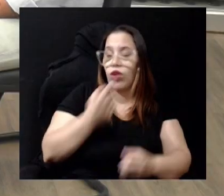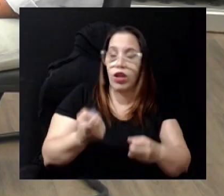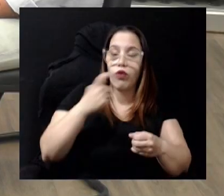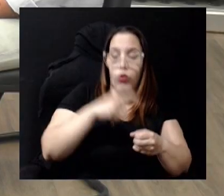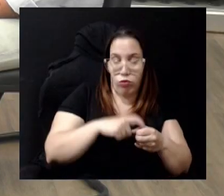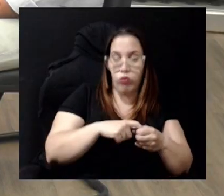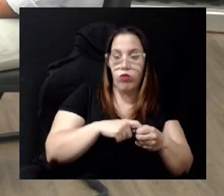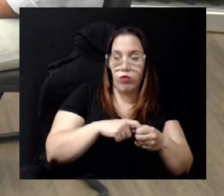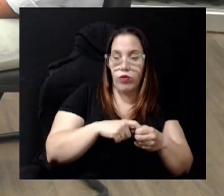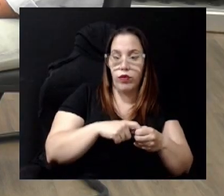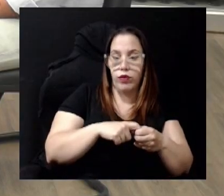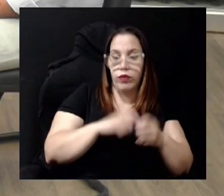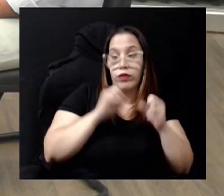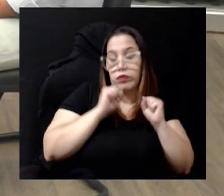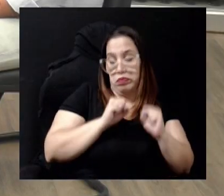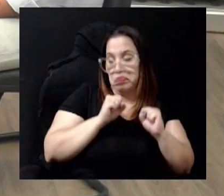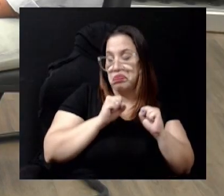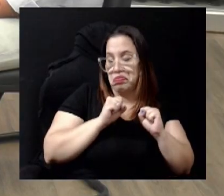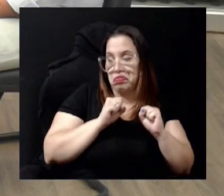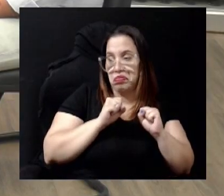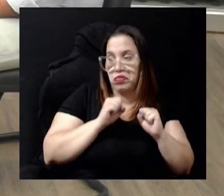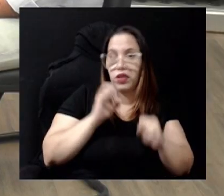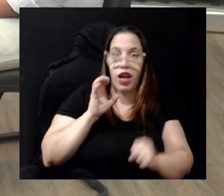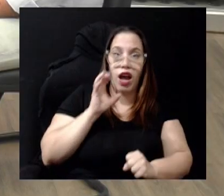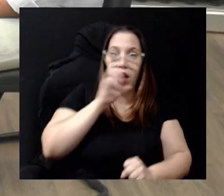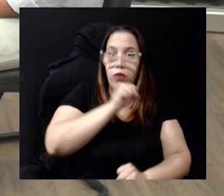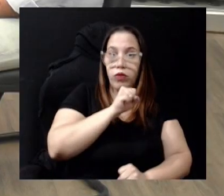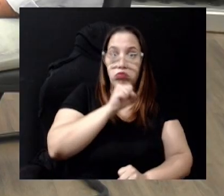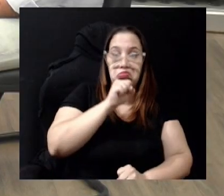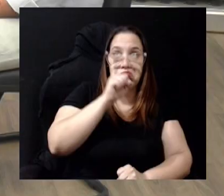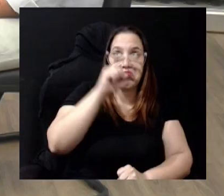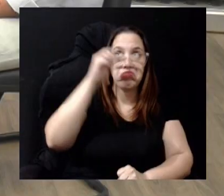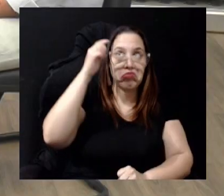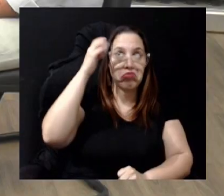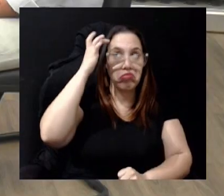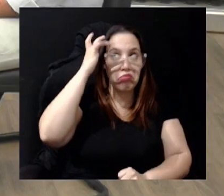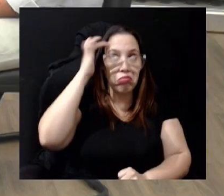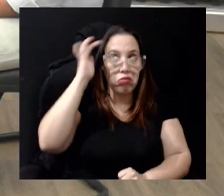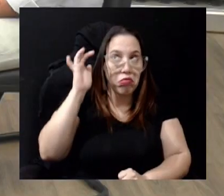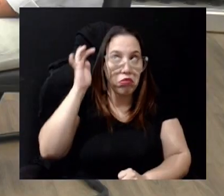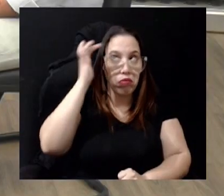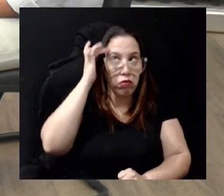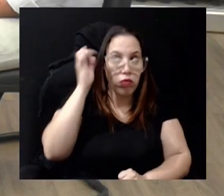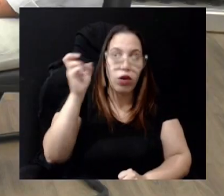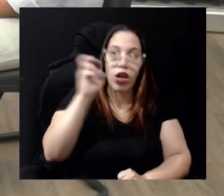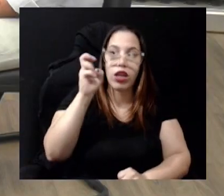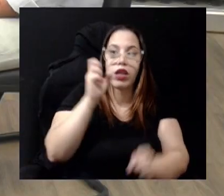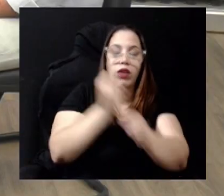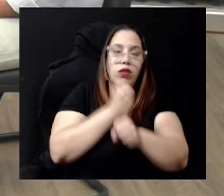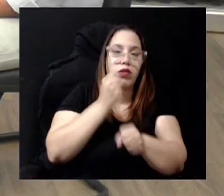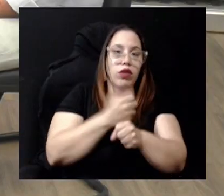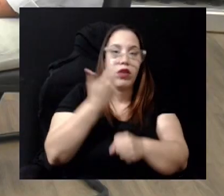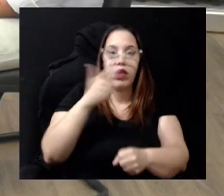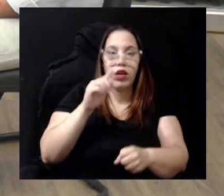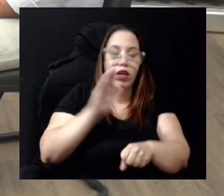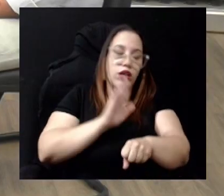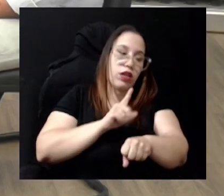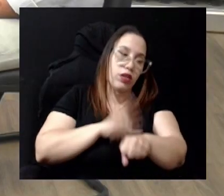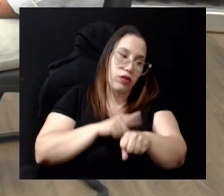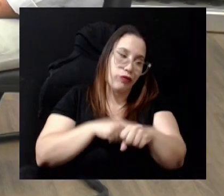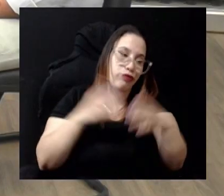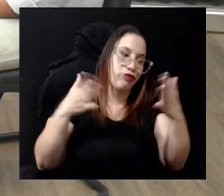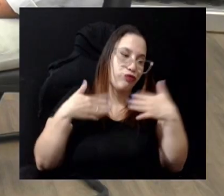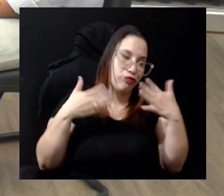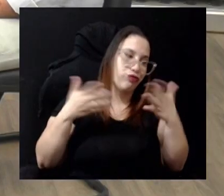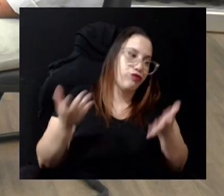pode ser rápido, de hoje para amanhã. Nós estamos aí há 5 anos sem horário de verão, mas o horário de verão vem